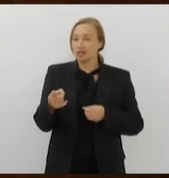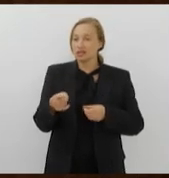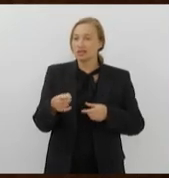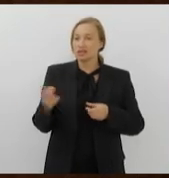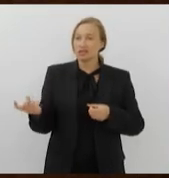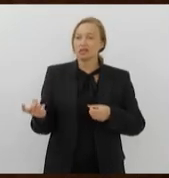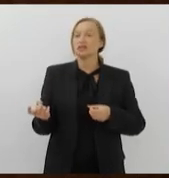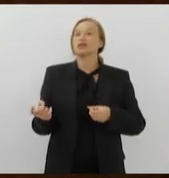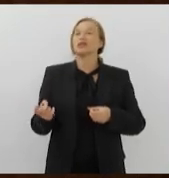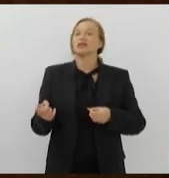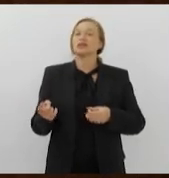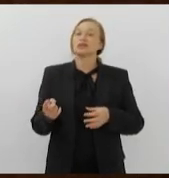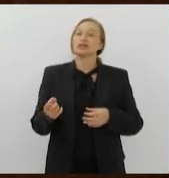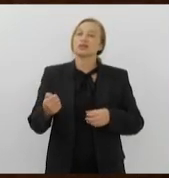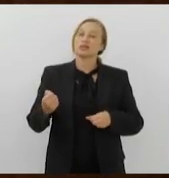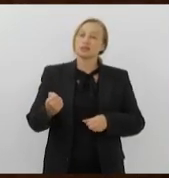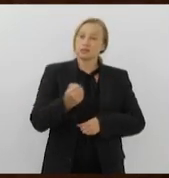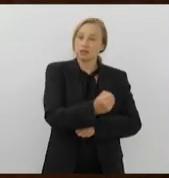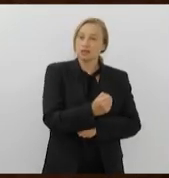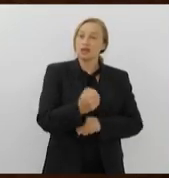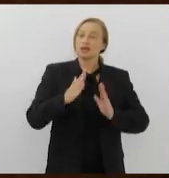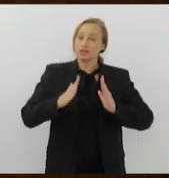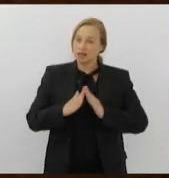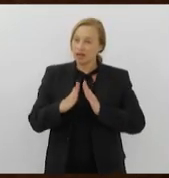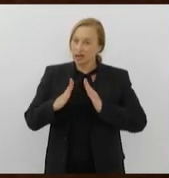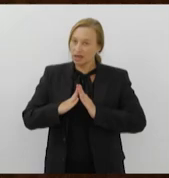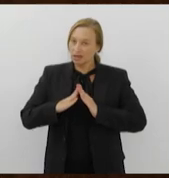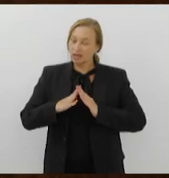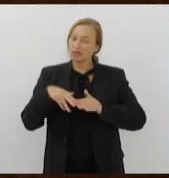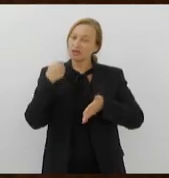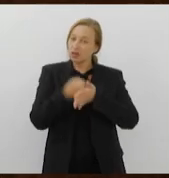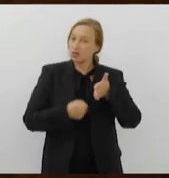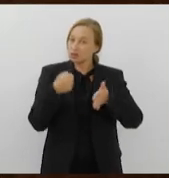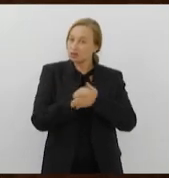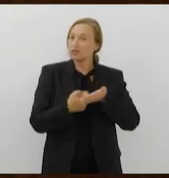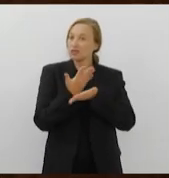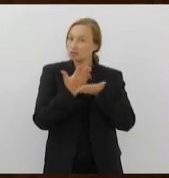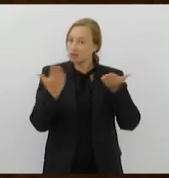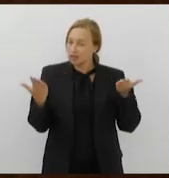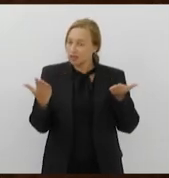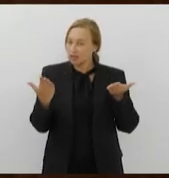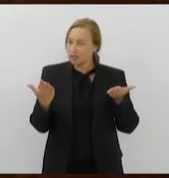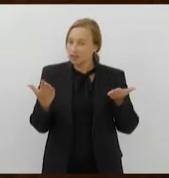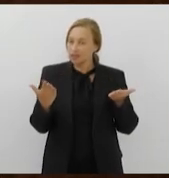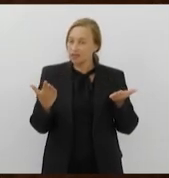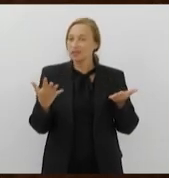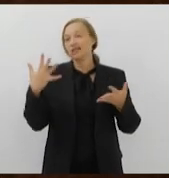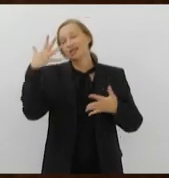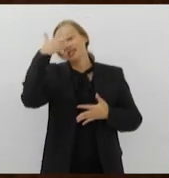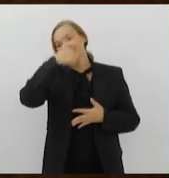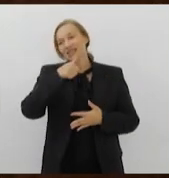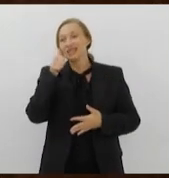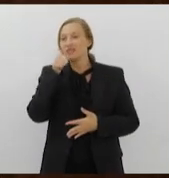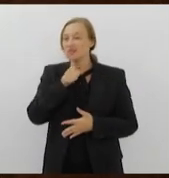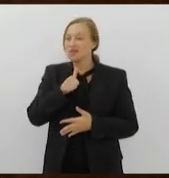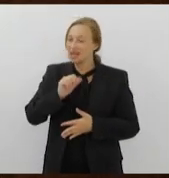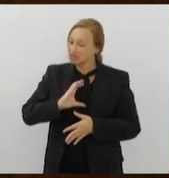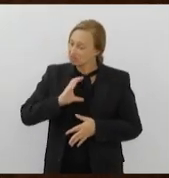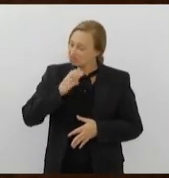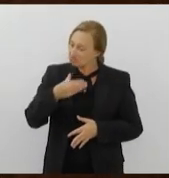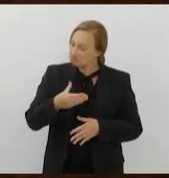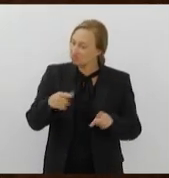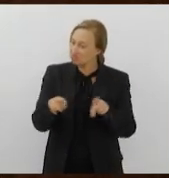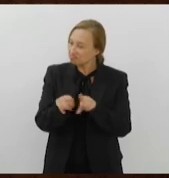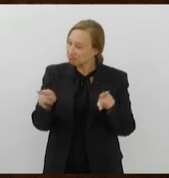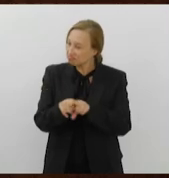seus deputados e deputadas, estarão lutando por todos os senhores e essas belas mulheres guerreiras também,